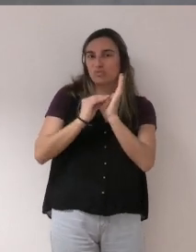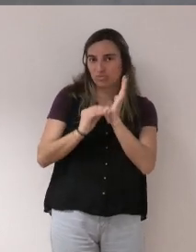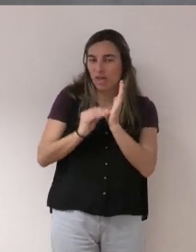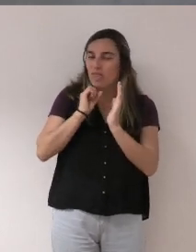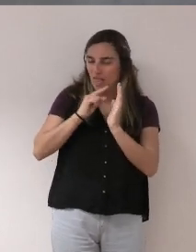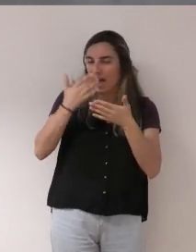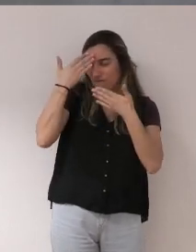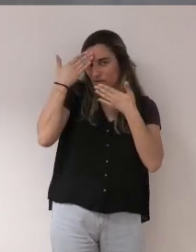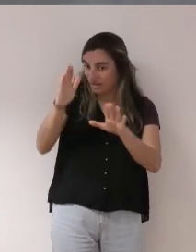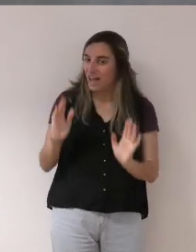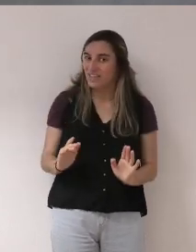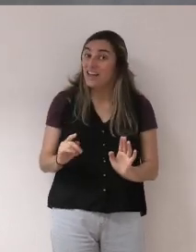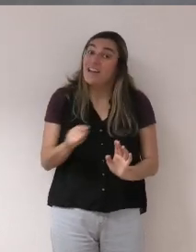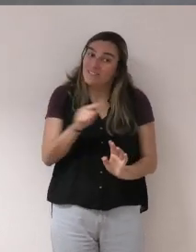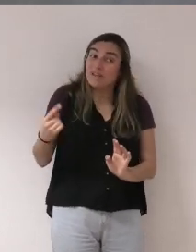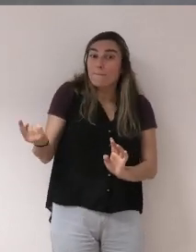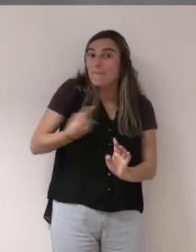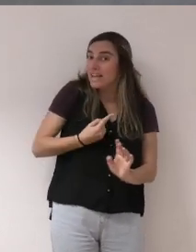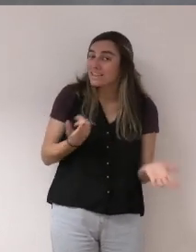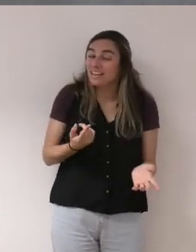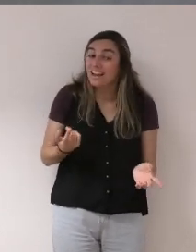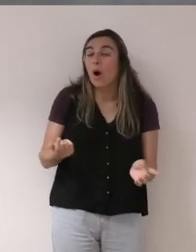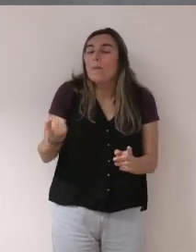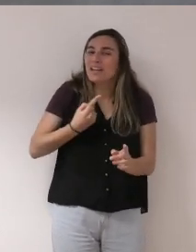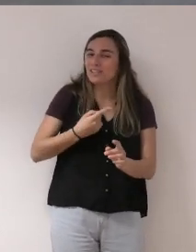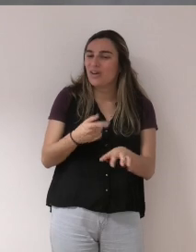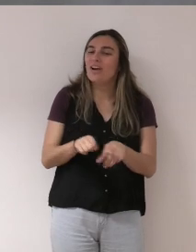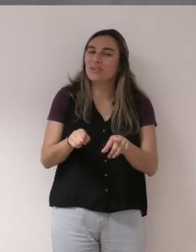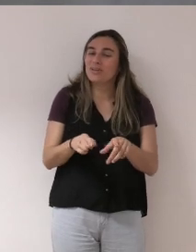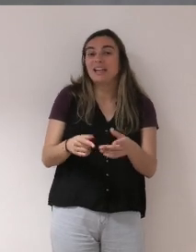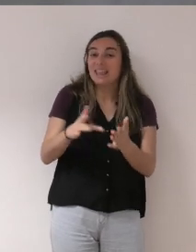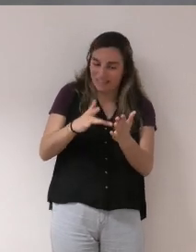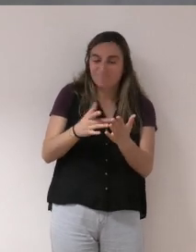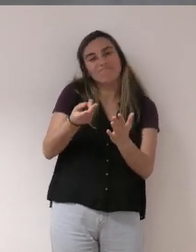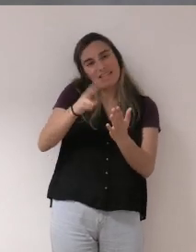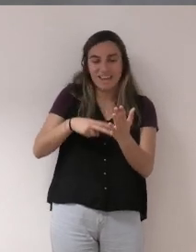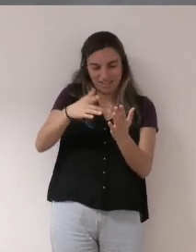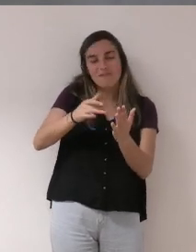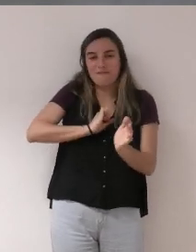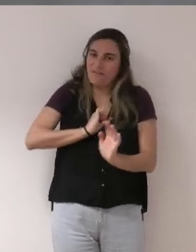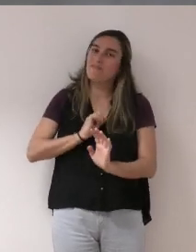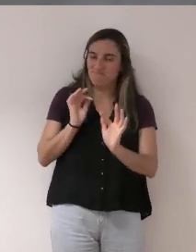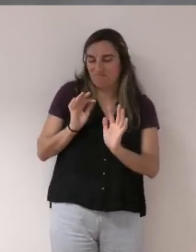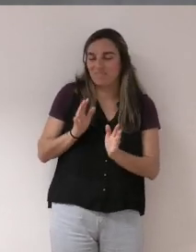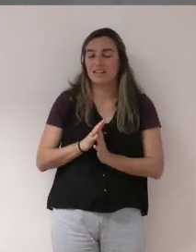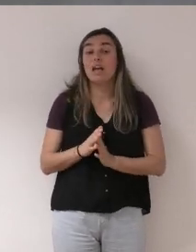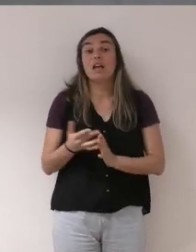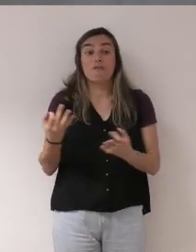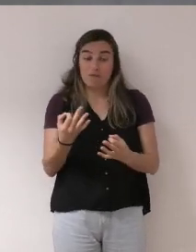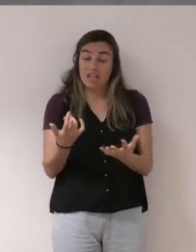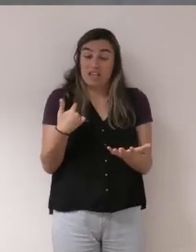tão depressa não se livram de mim ou não são. Ficamos descansados. Em qualquer dos casos, parece-me que seria redundante ter